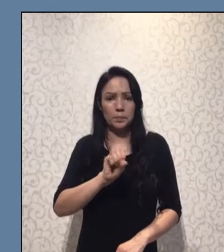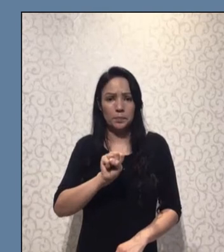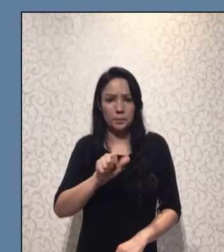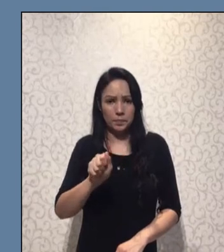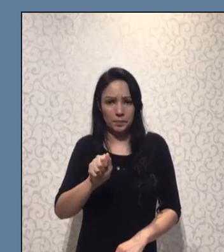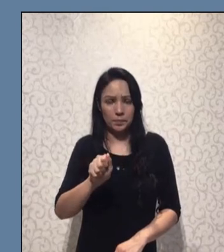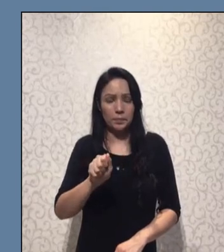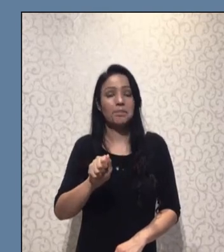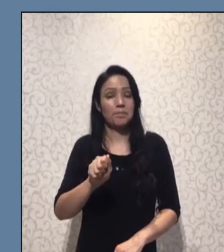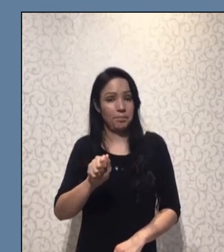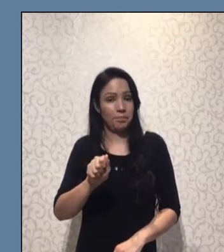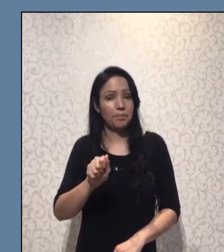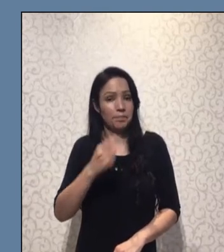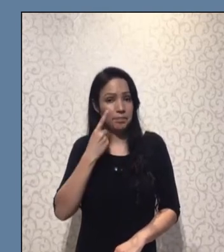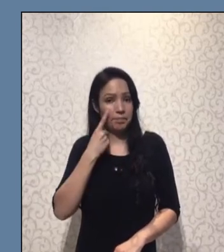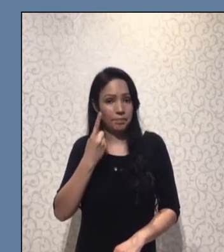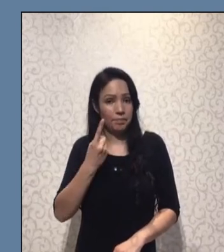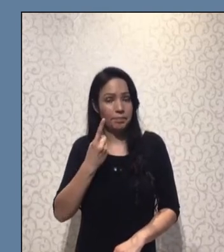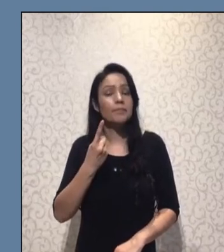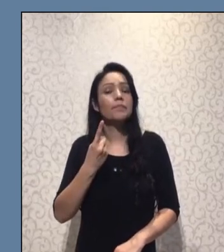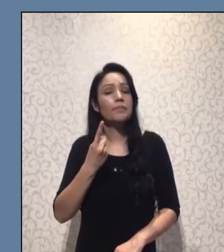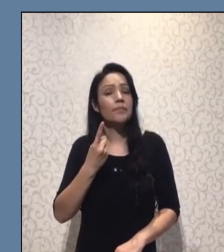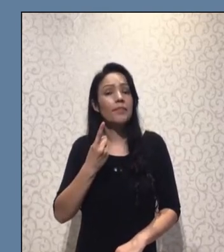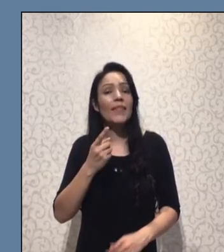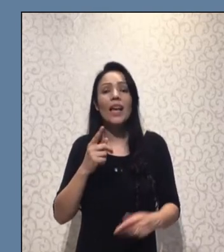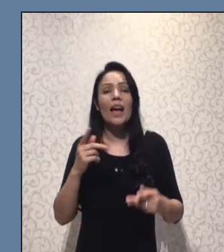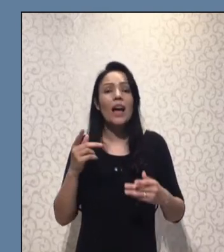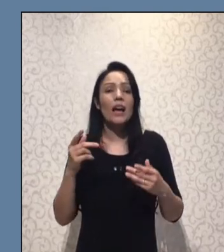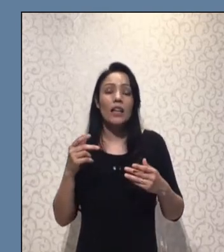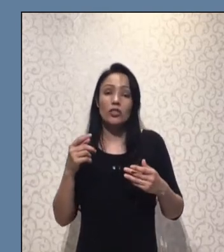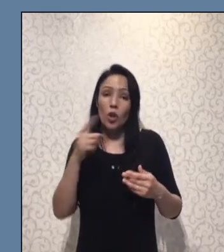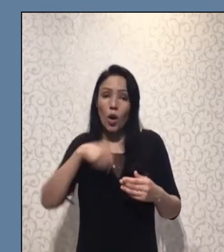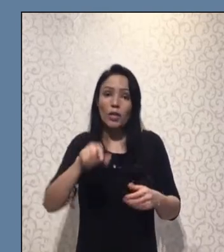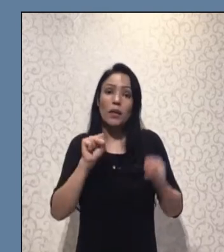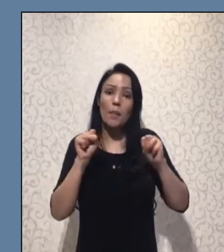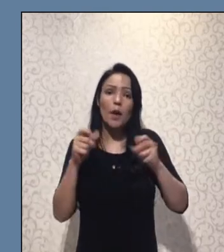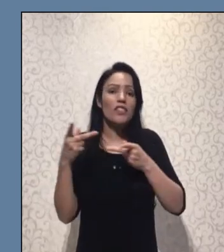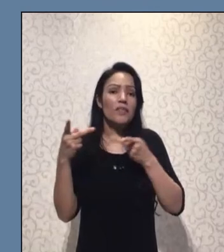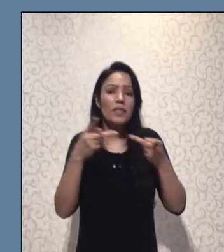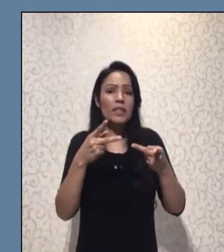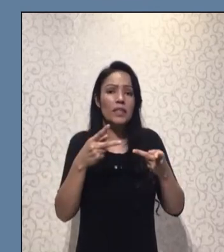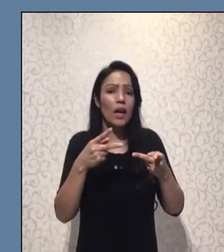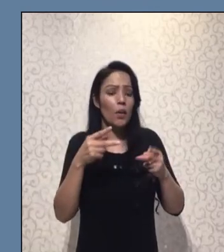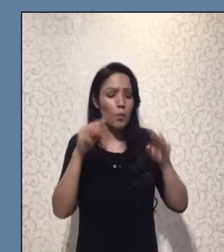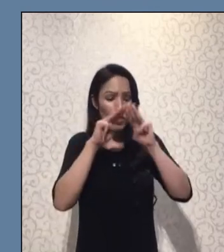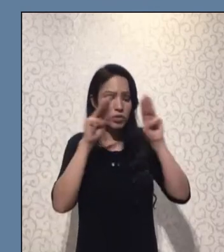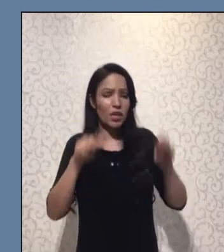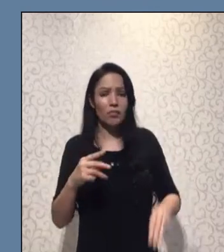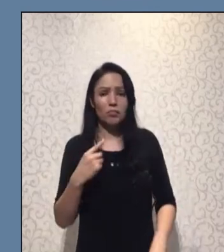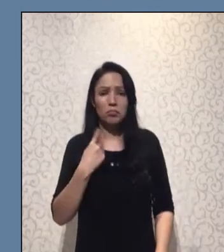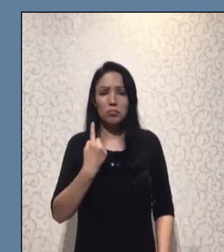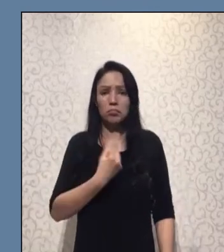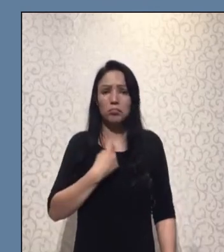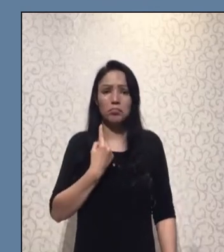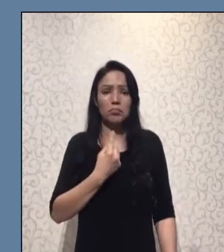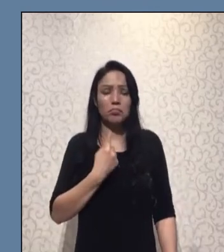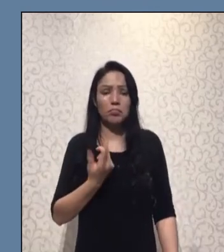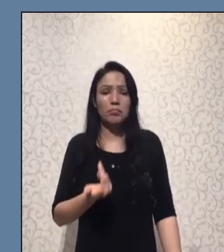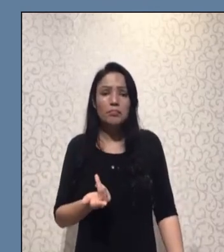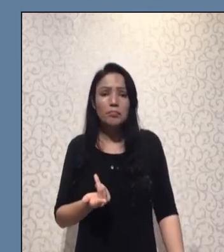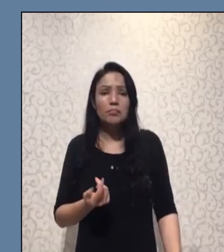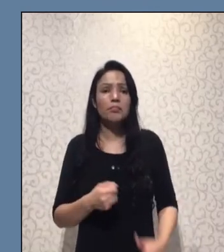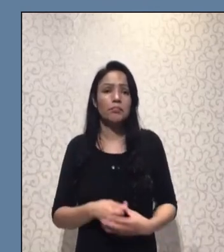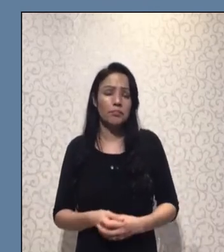o risco de estarem os museus sozinhos. Sabe? Você tem uma terra arrasada. Estou